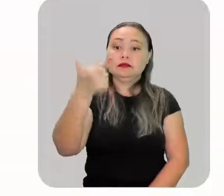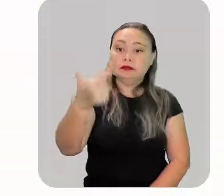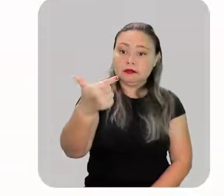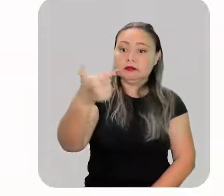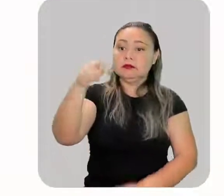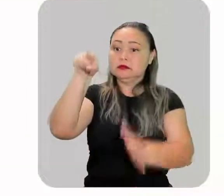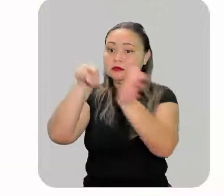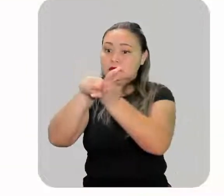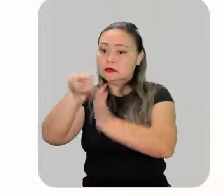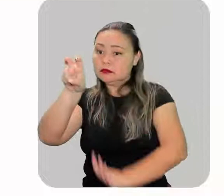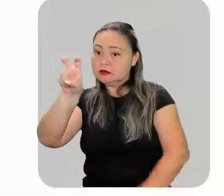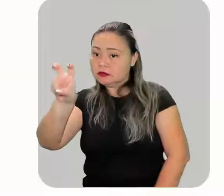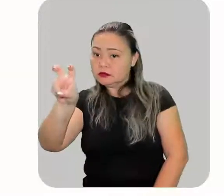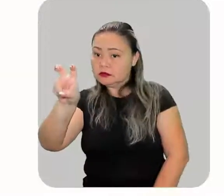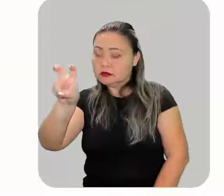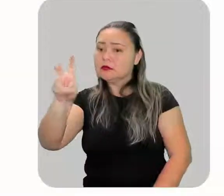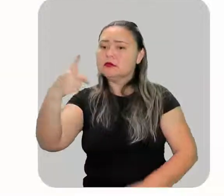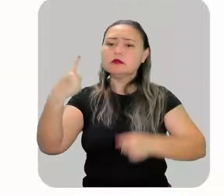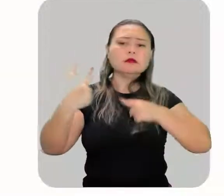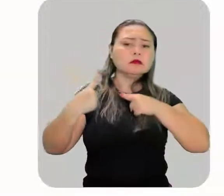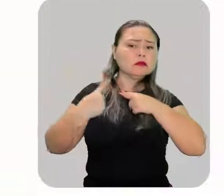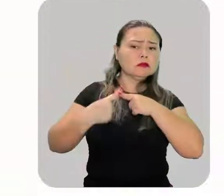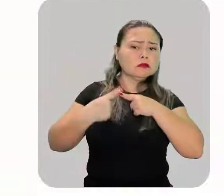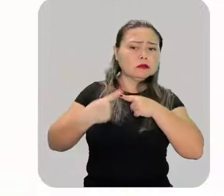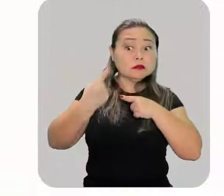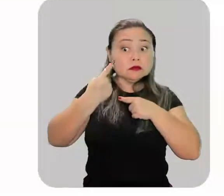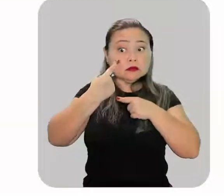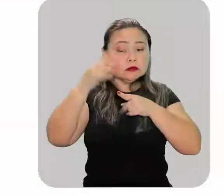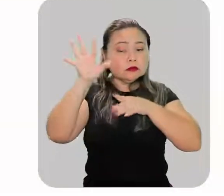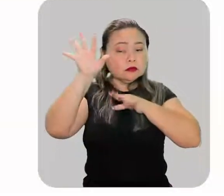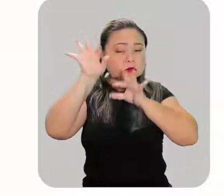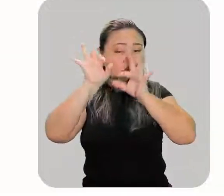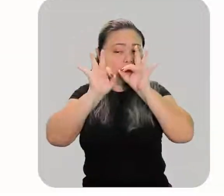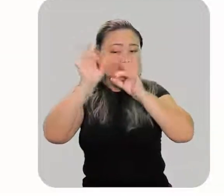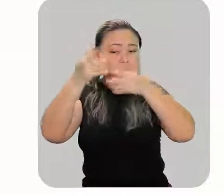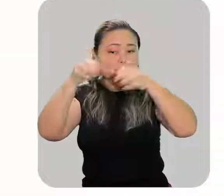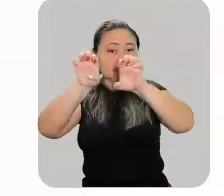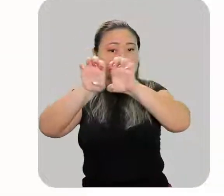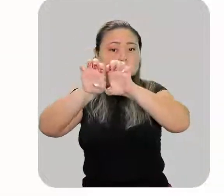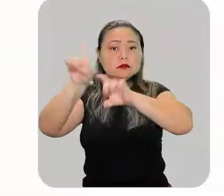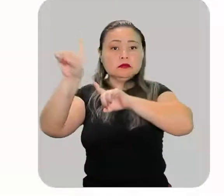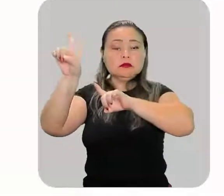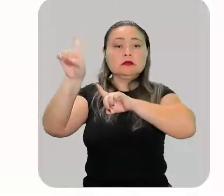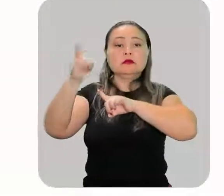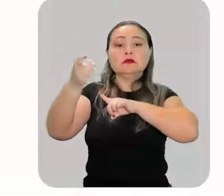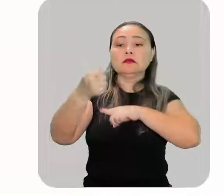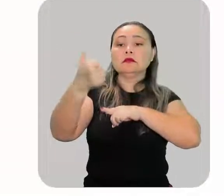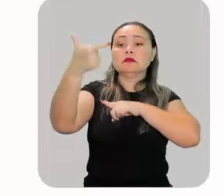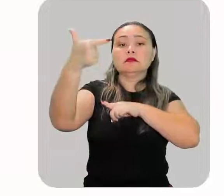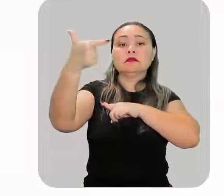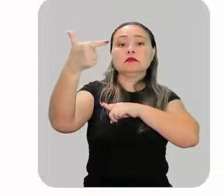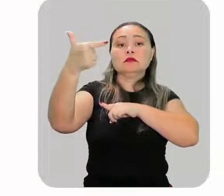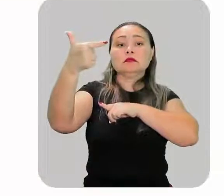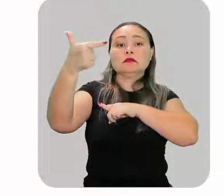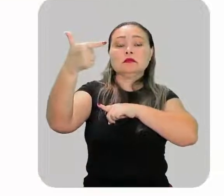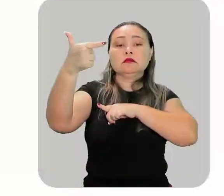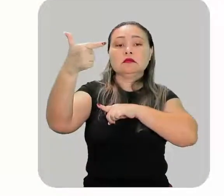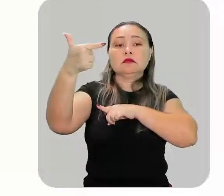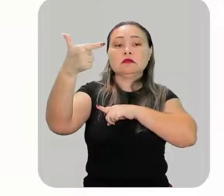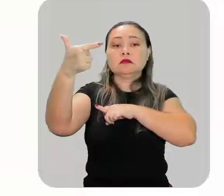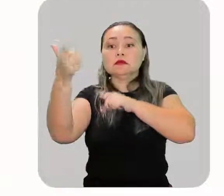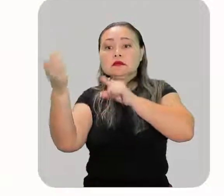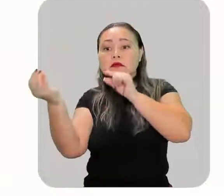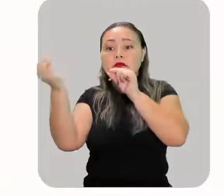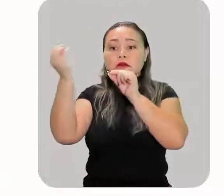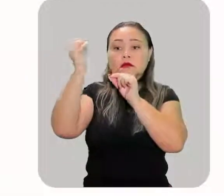e menos 5. Mas por quê, professora? Vamos dar uma organizada nessa equação aqui? X ao quadrado. Ó, já que a gente tem que